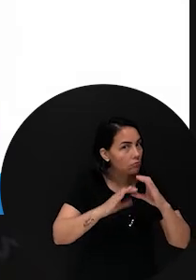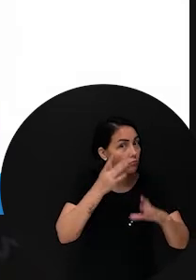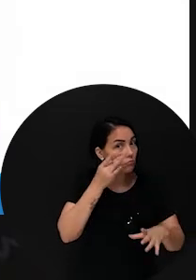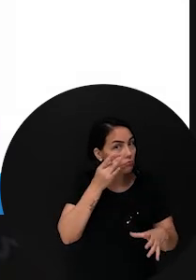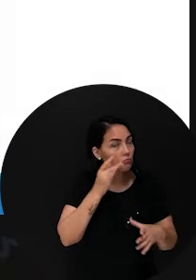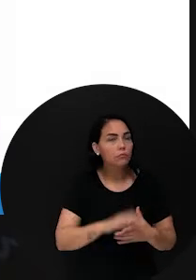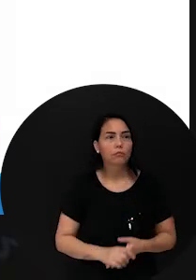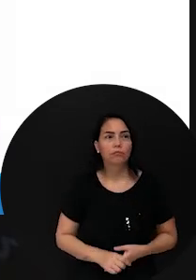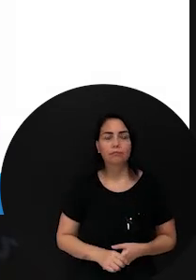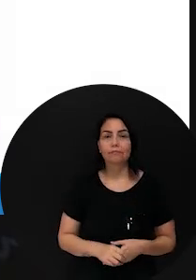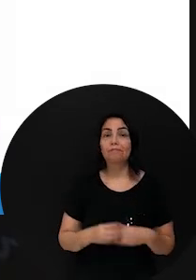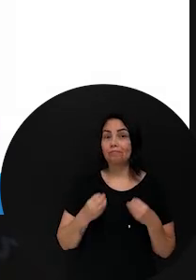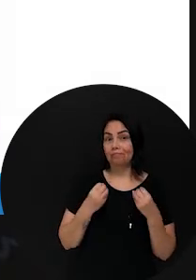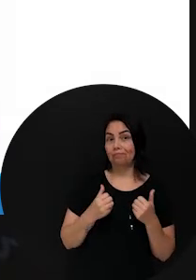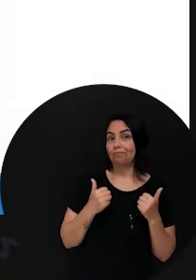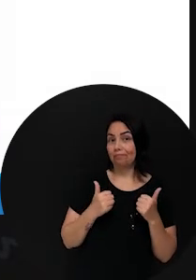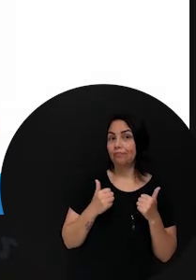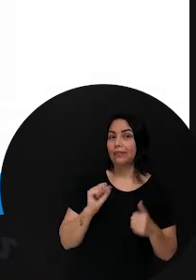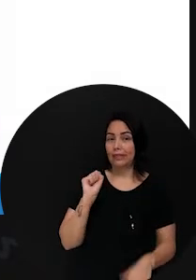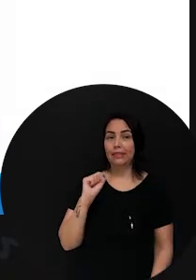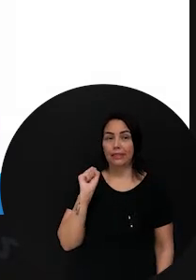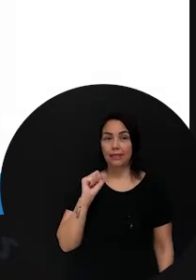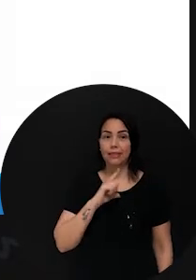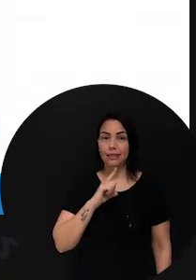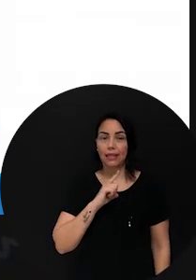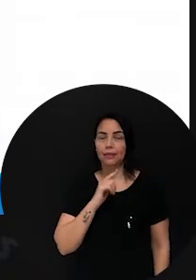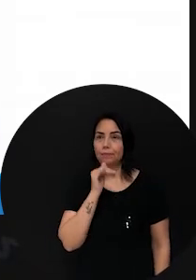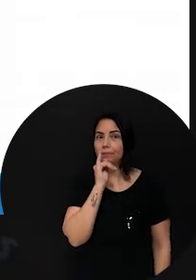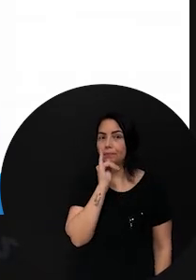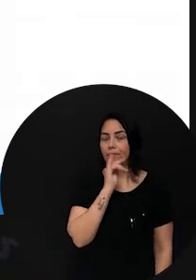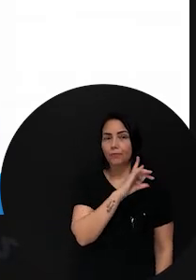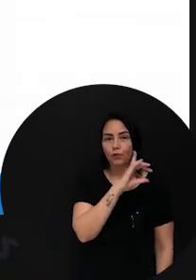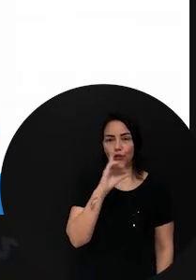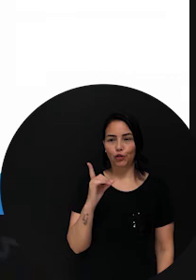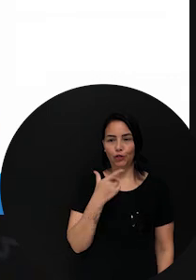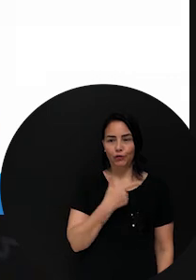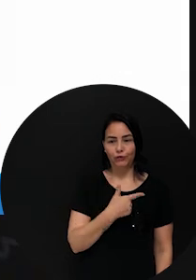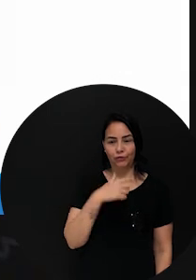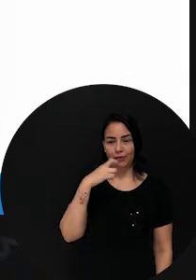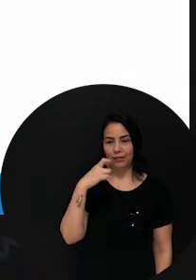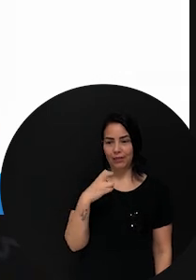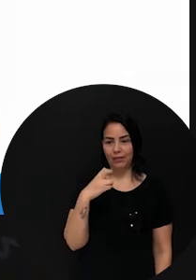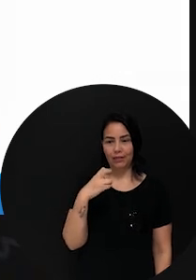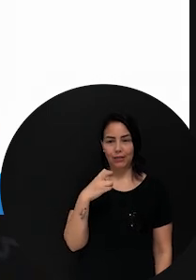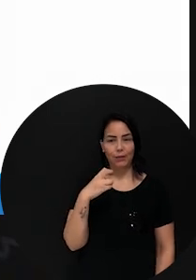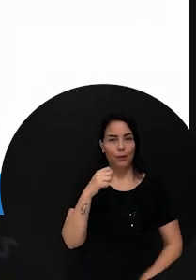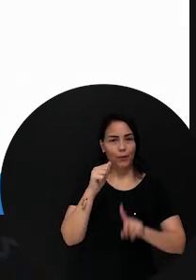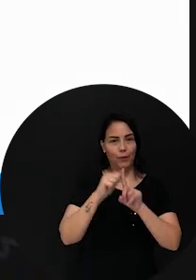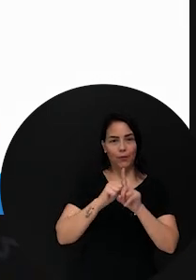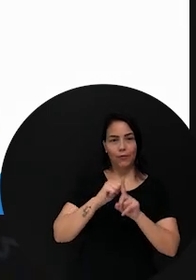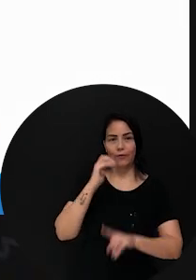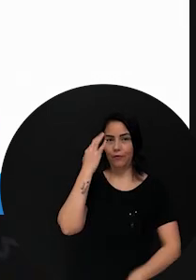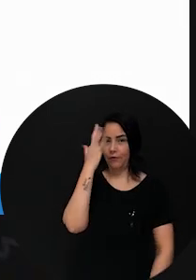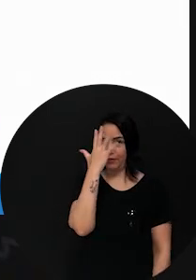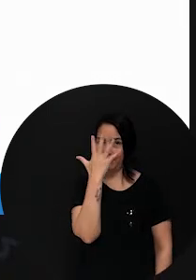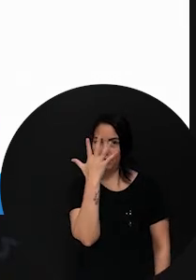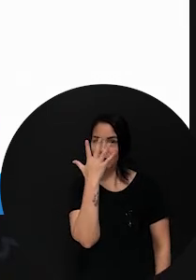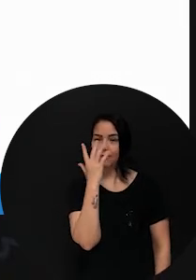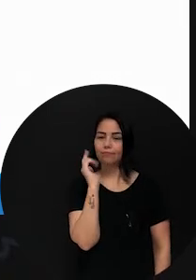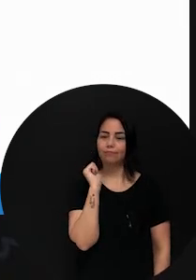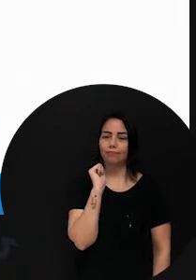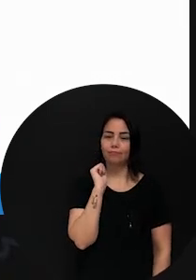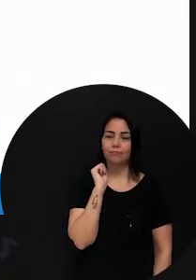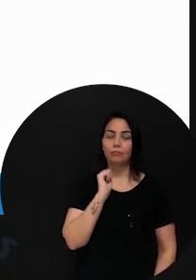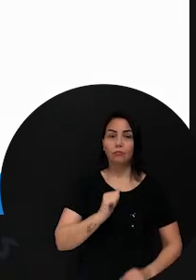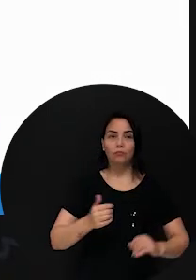Bem lembrado, Samuca. Temos sim. No dia 25, né? Então, a ficha vai estar disponível no site